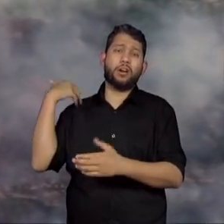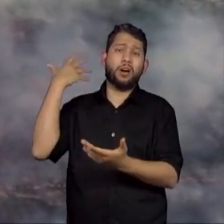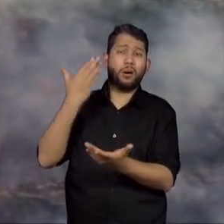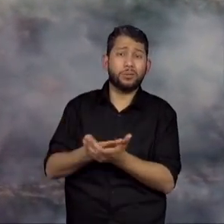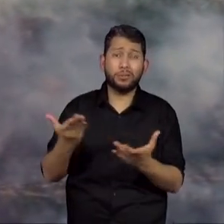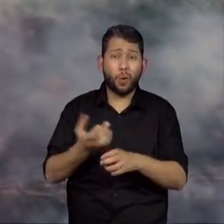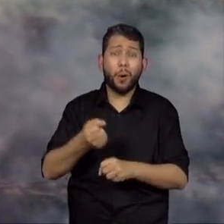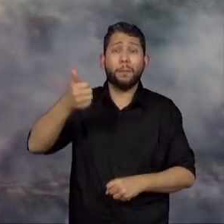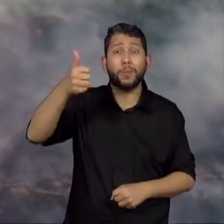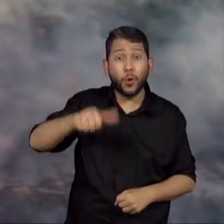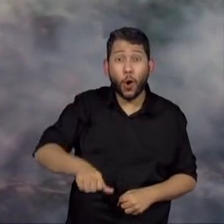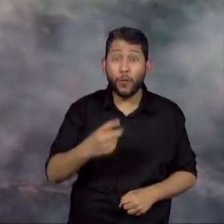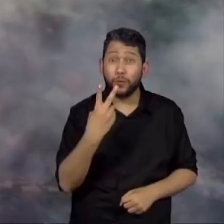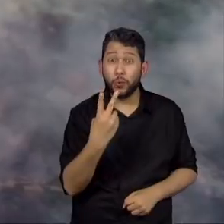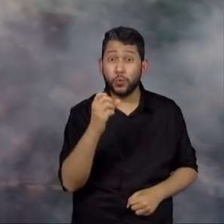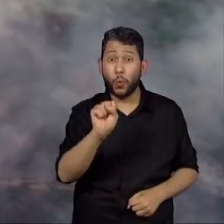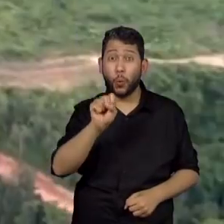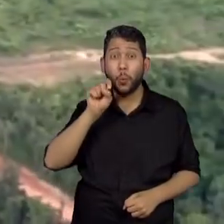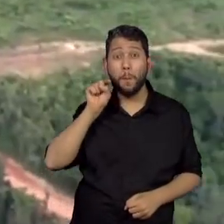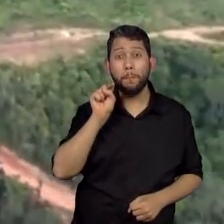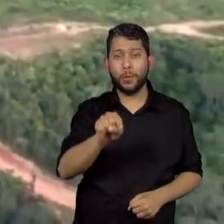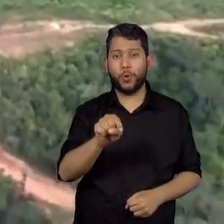mil focos de incêndios.